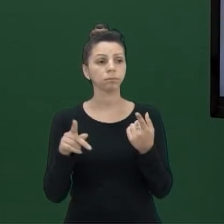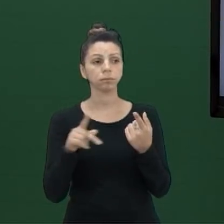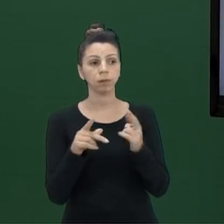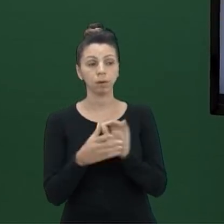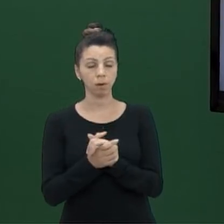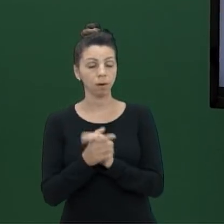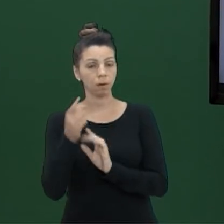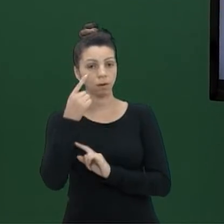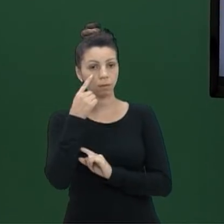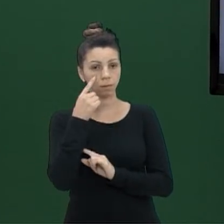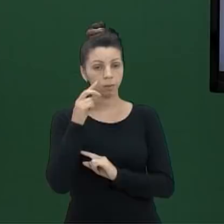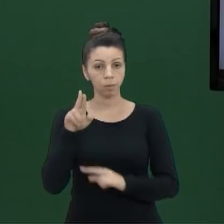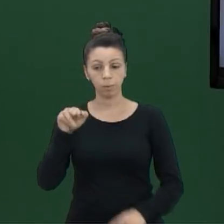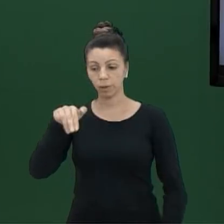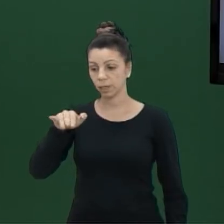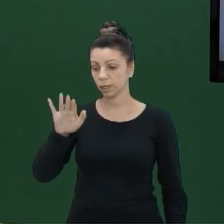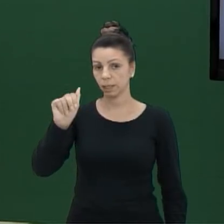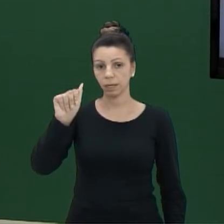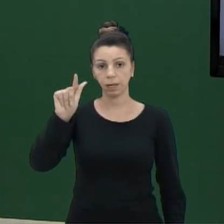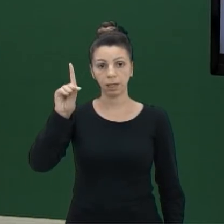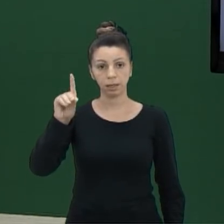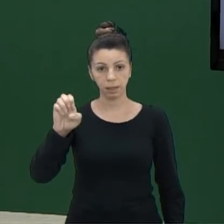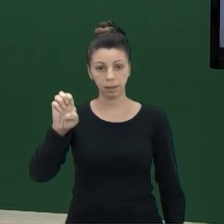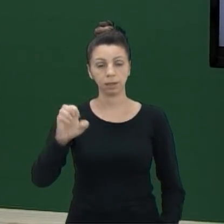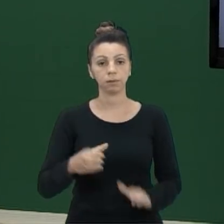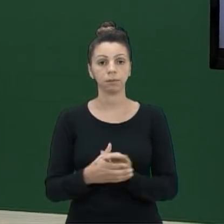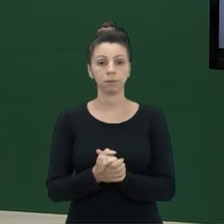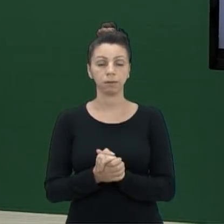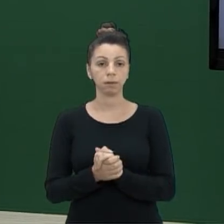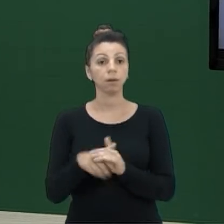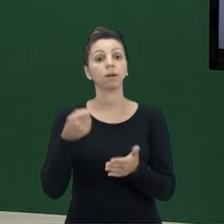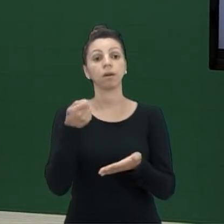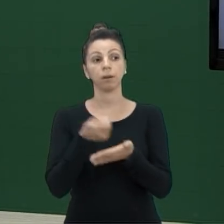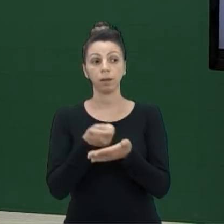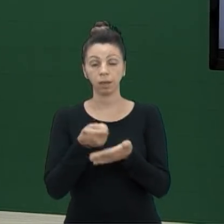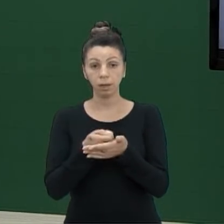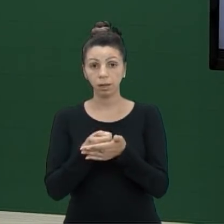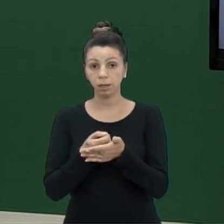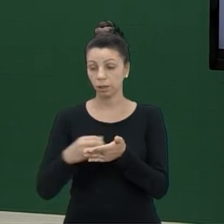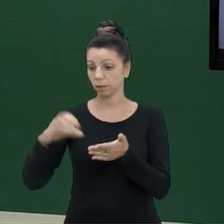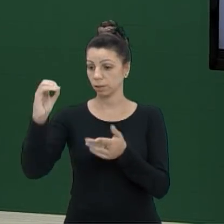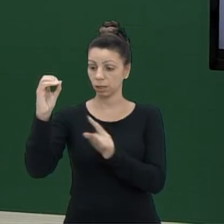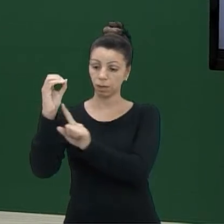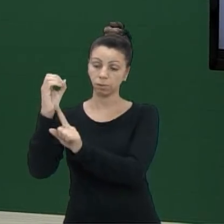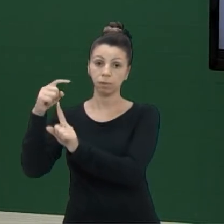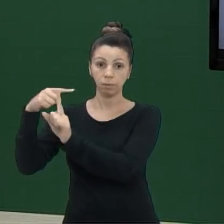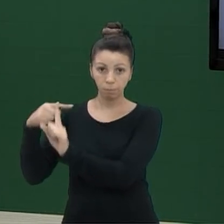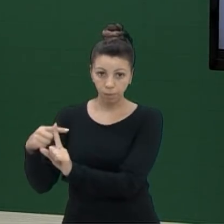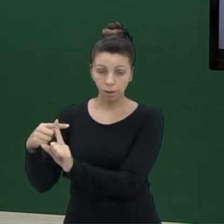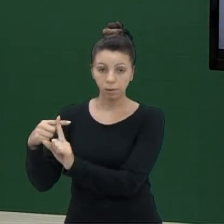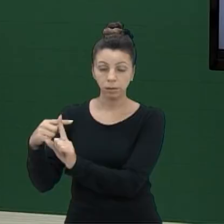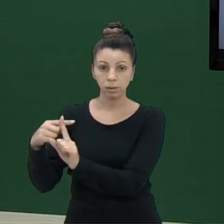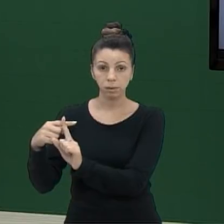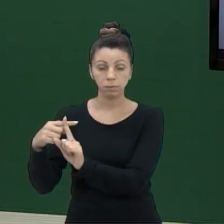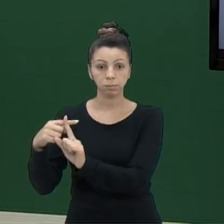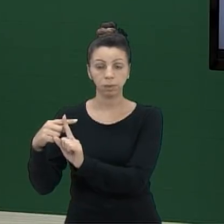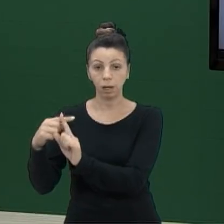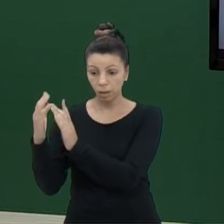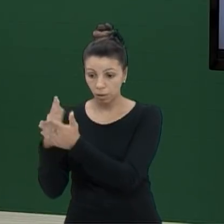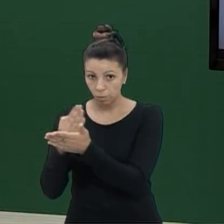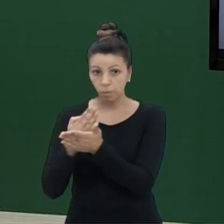trabalha na unidade. Sim, mas o algoritmo da multiplicação exige isso. A gente vai fazer a correção por causa disso no final do